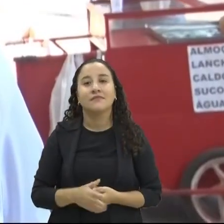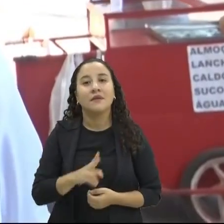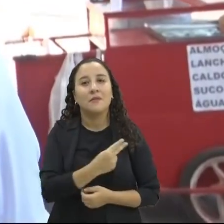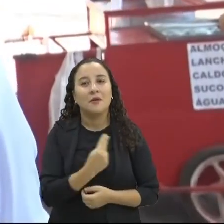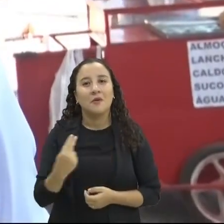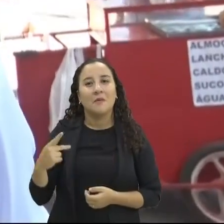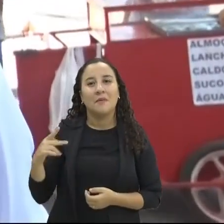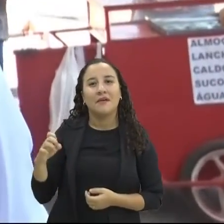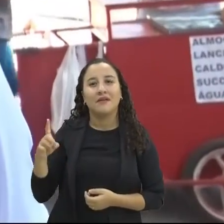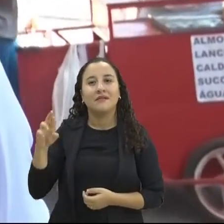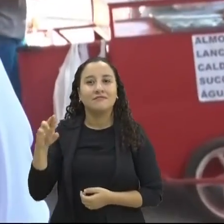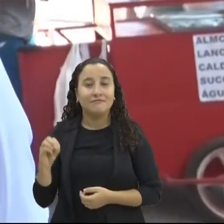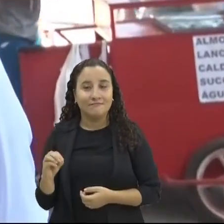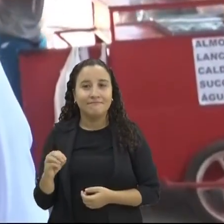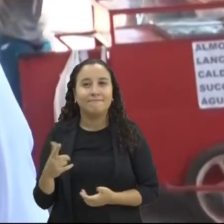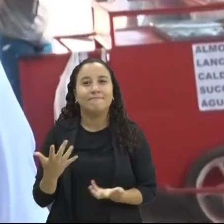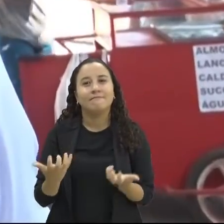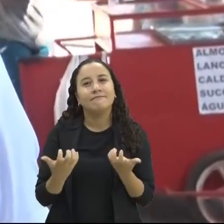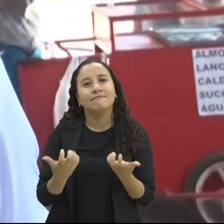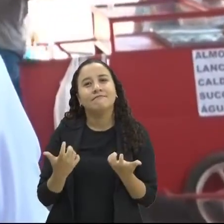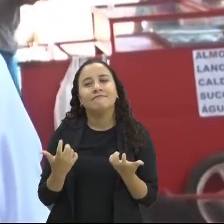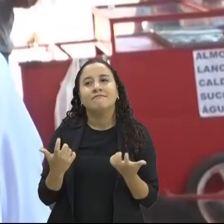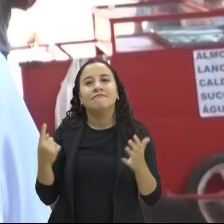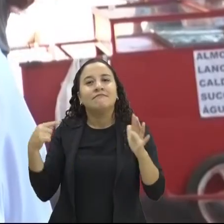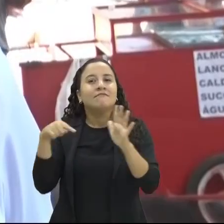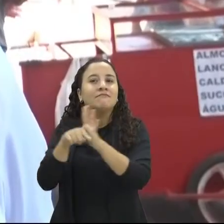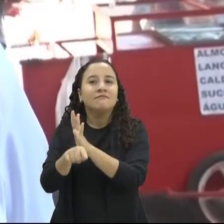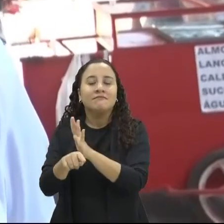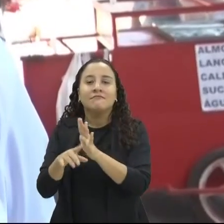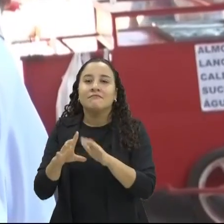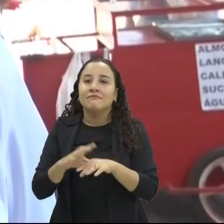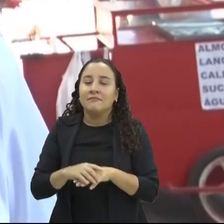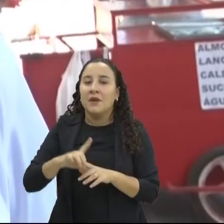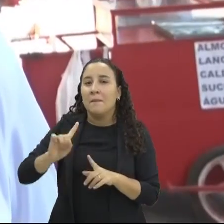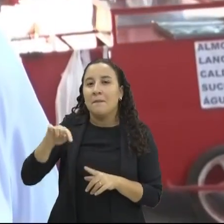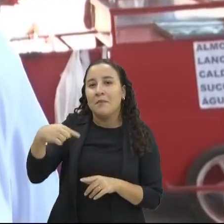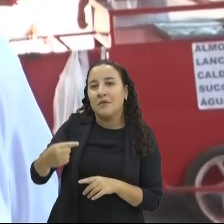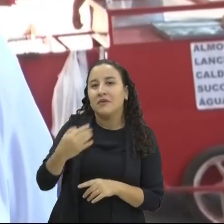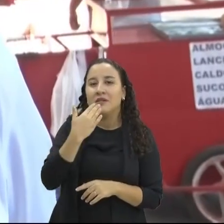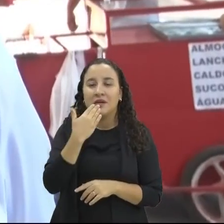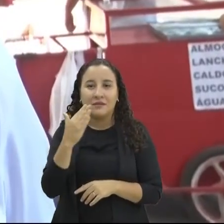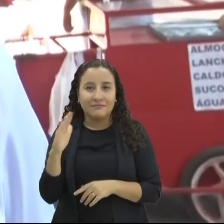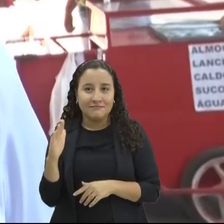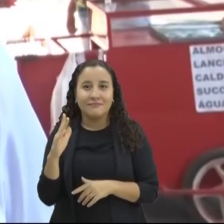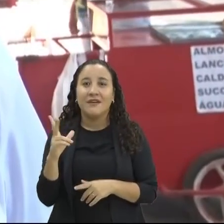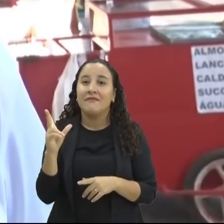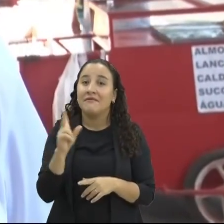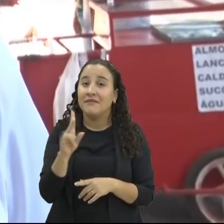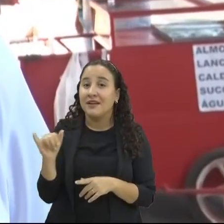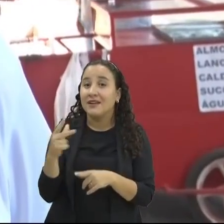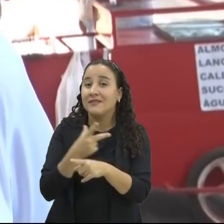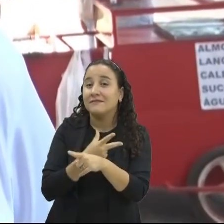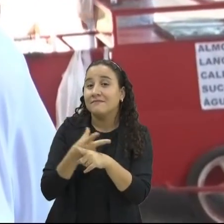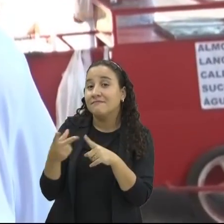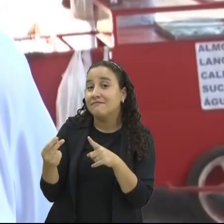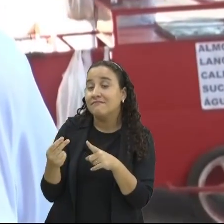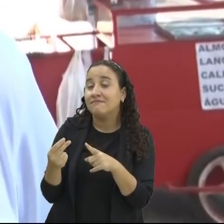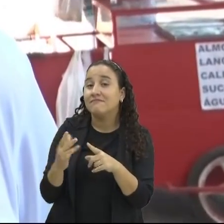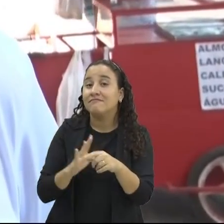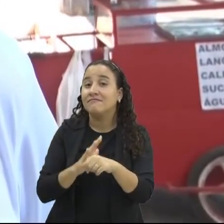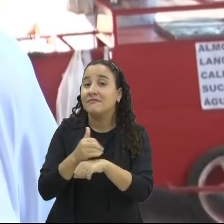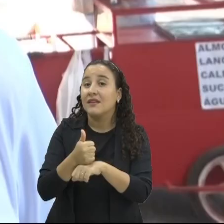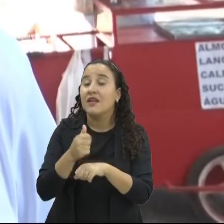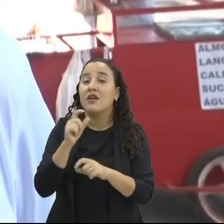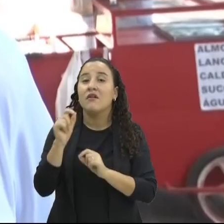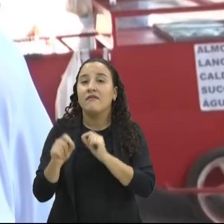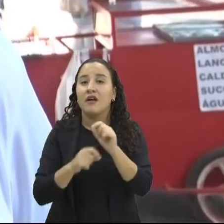Pedro Ferreira, eu gostaria de saber do próximo candidato, o que ganhar a eleição, o que vai fazer de bem